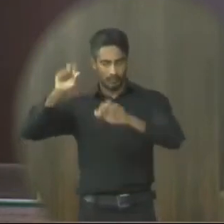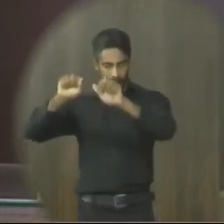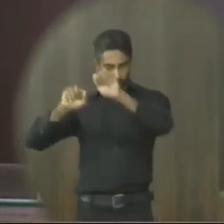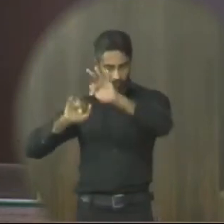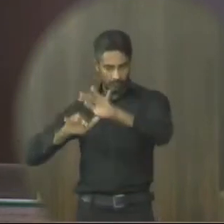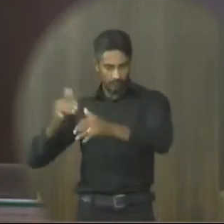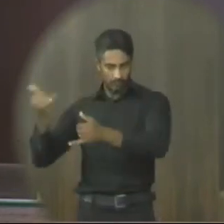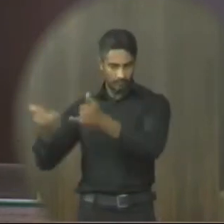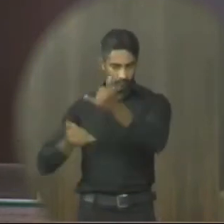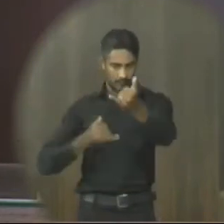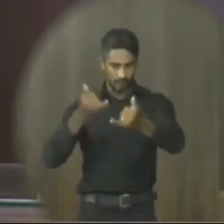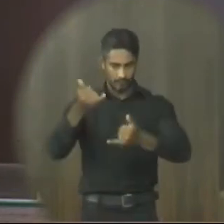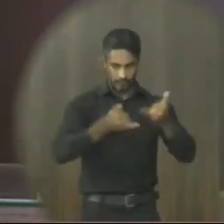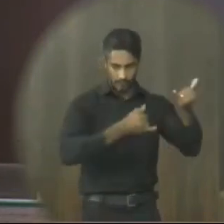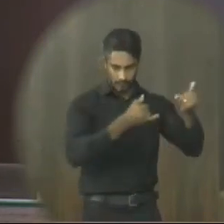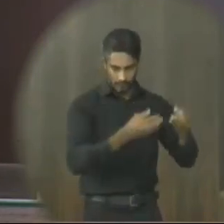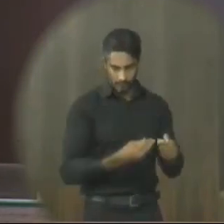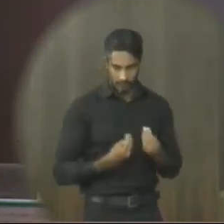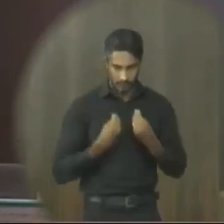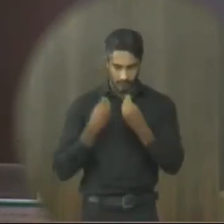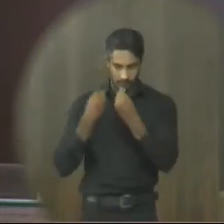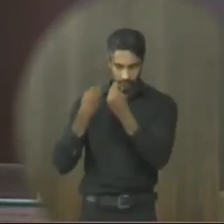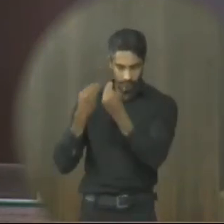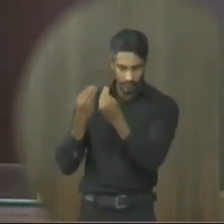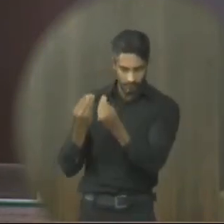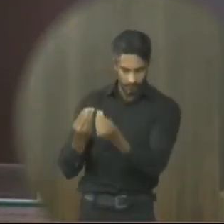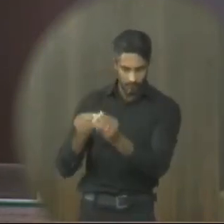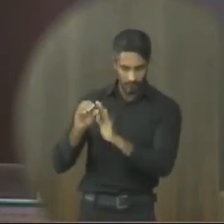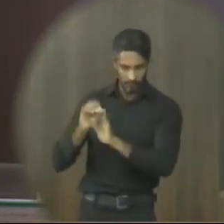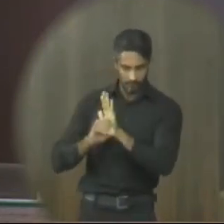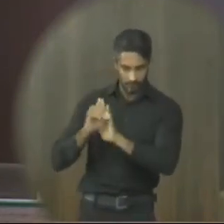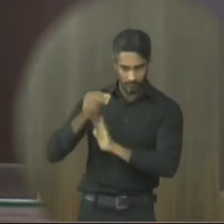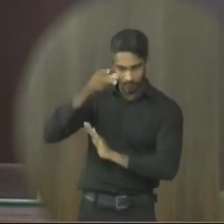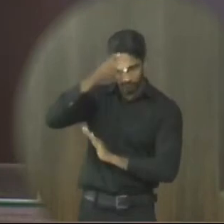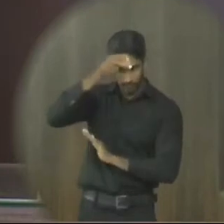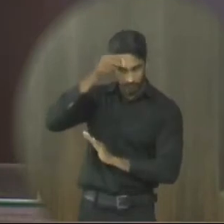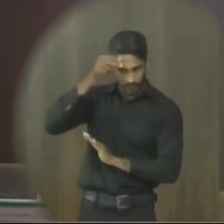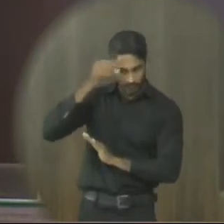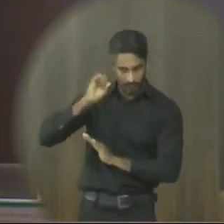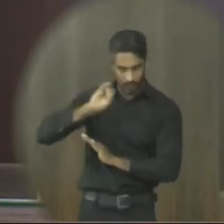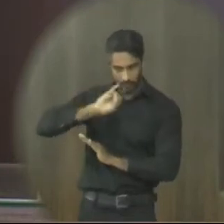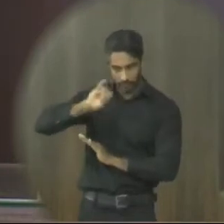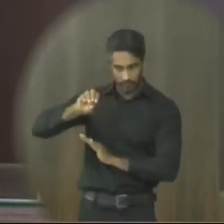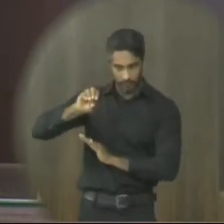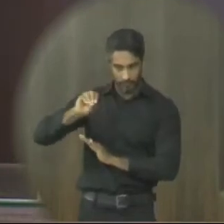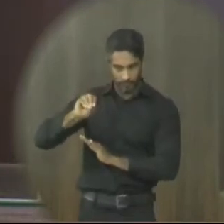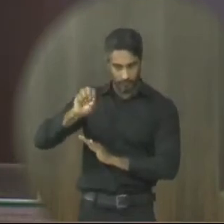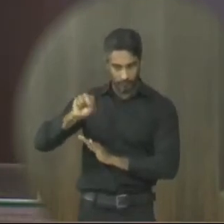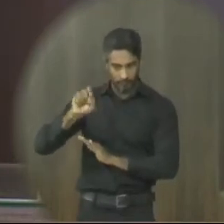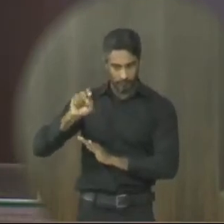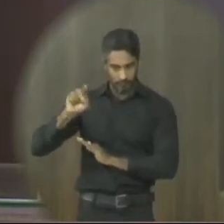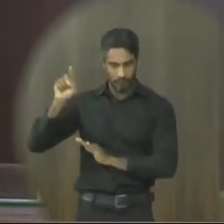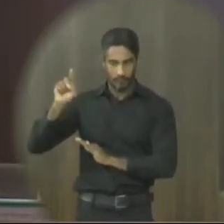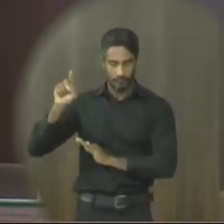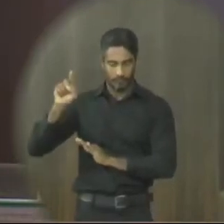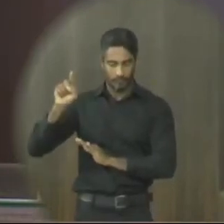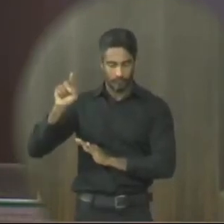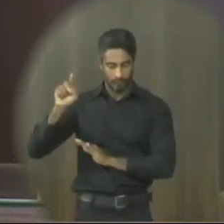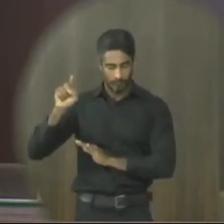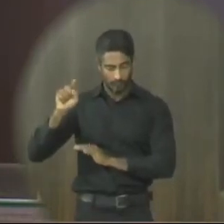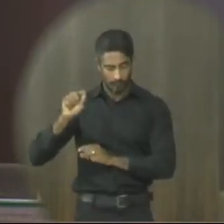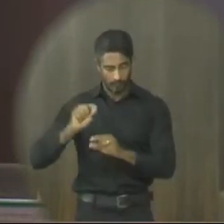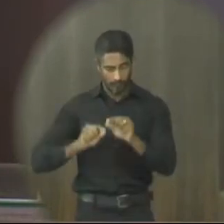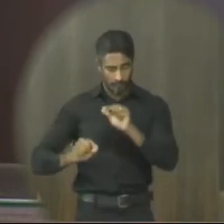vence de forma regimental, requer que seja encaminhado ao ofício ao prefeito de Janaúba, o senhor José Aparecido